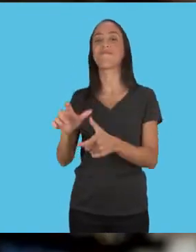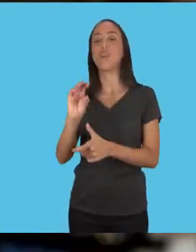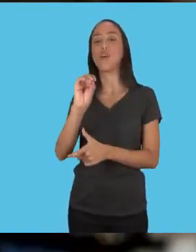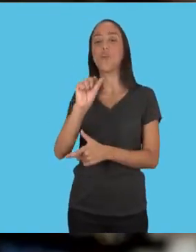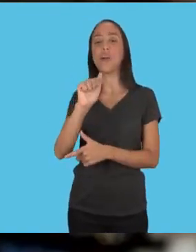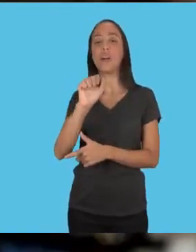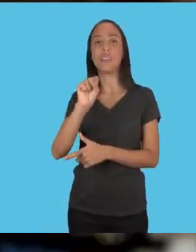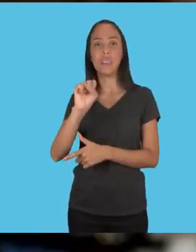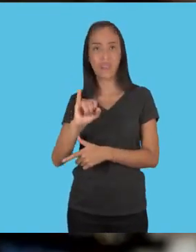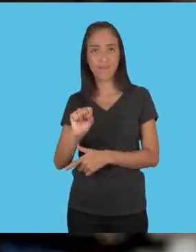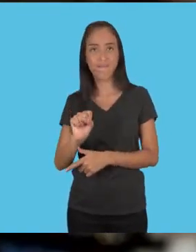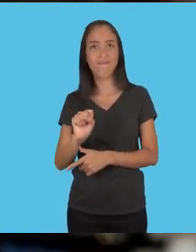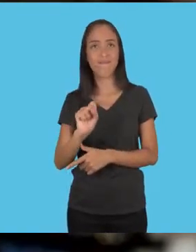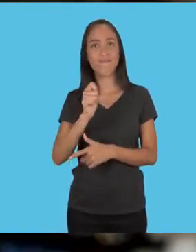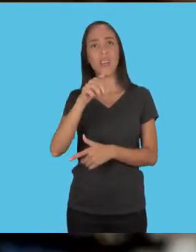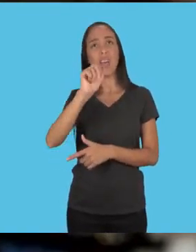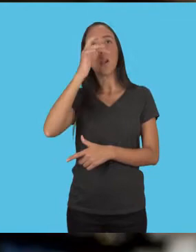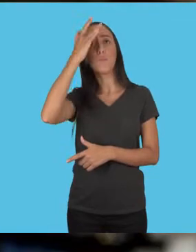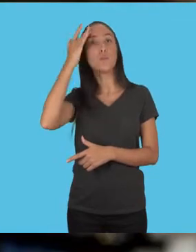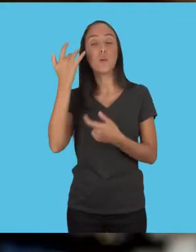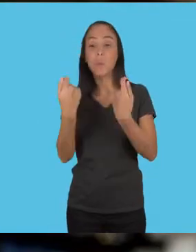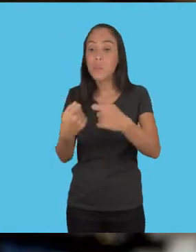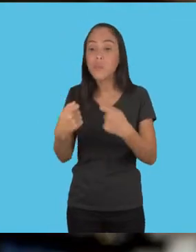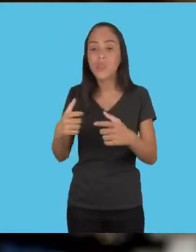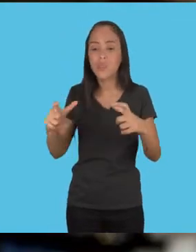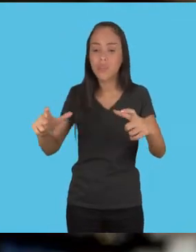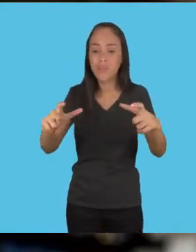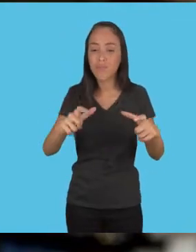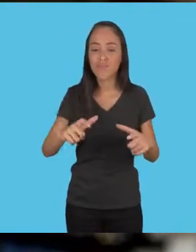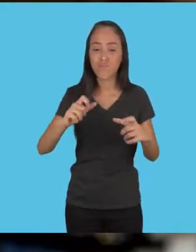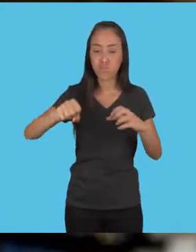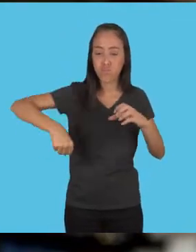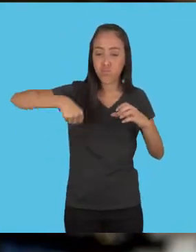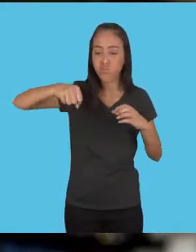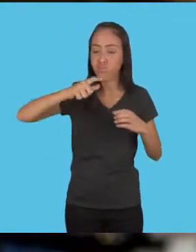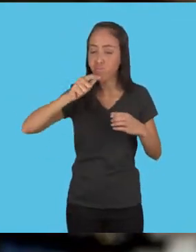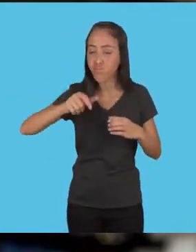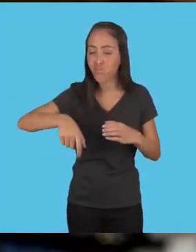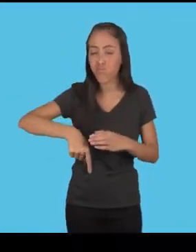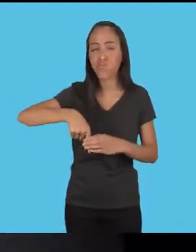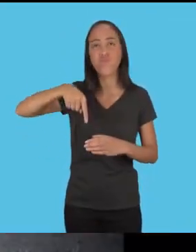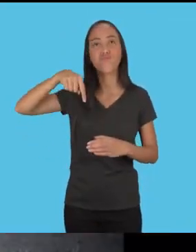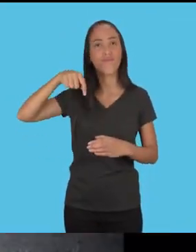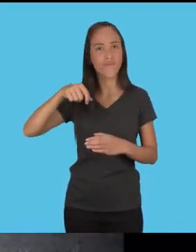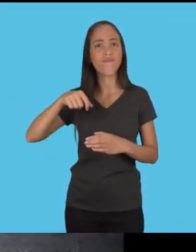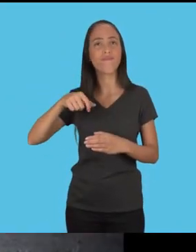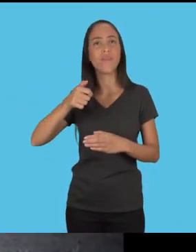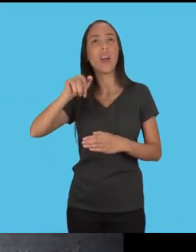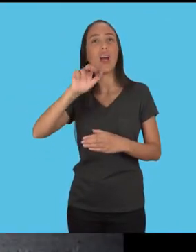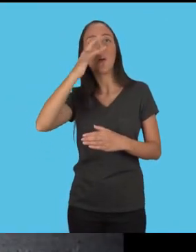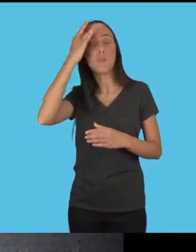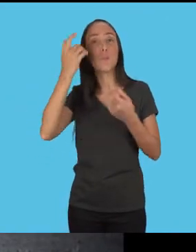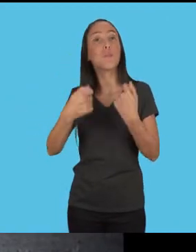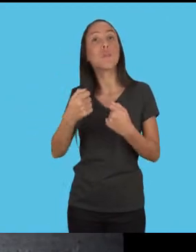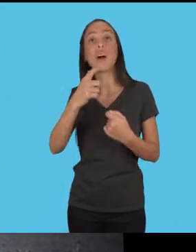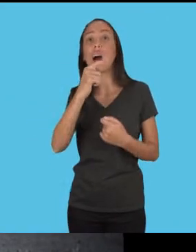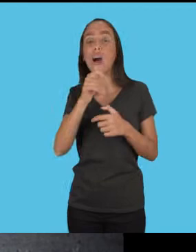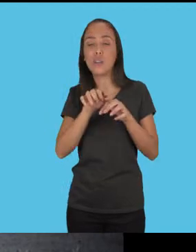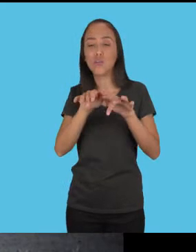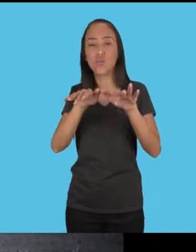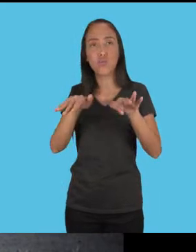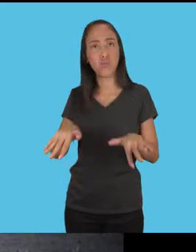dependiam dos poços, que dependiam das irrigações locais, né? Nos